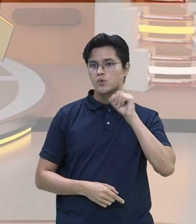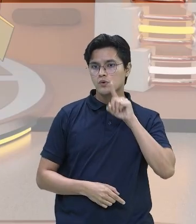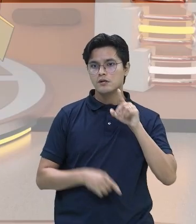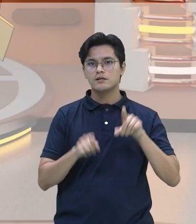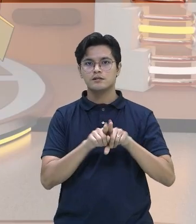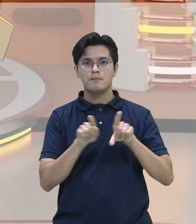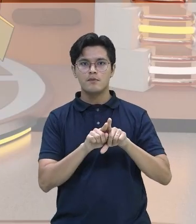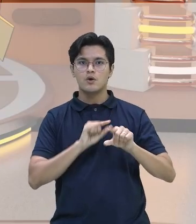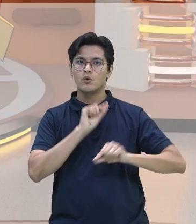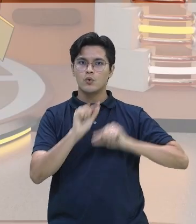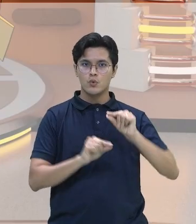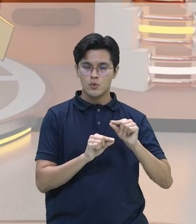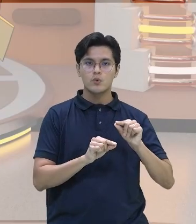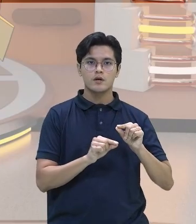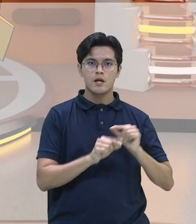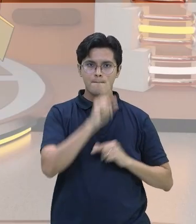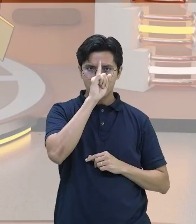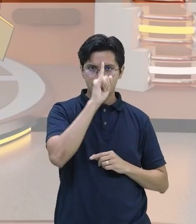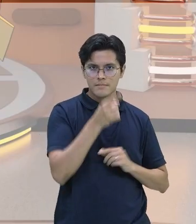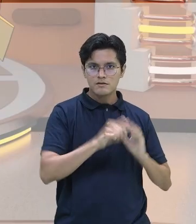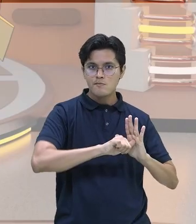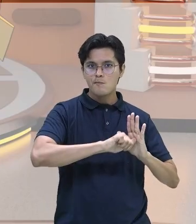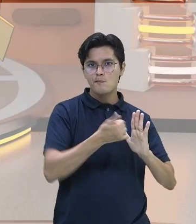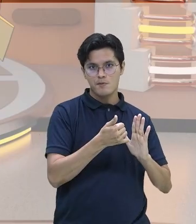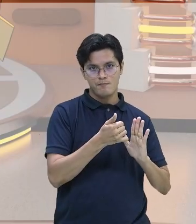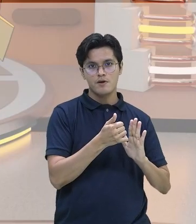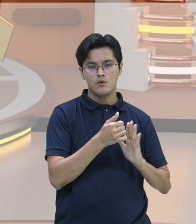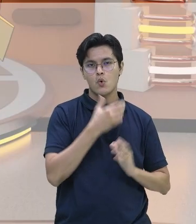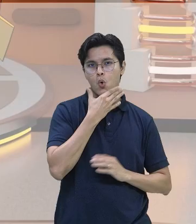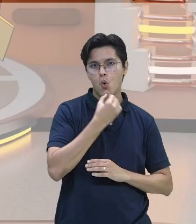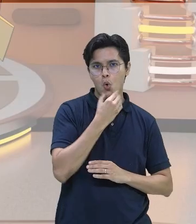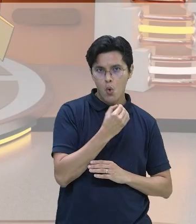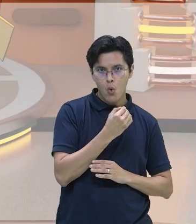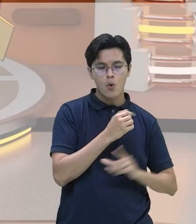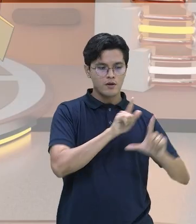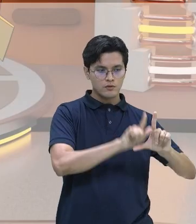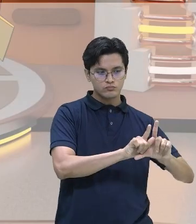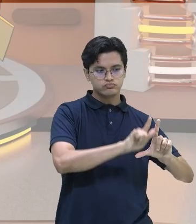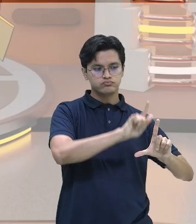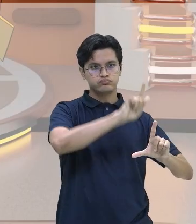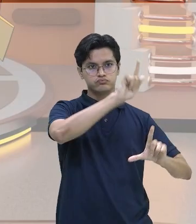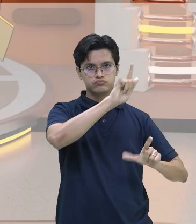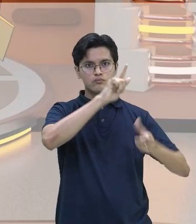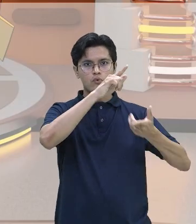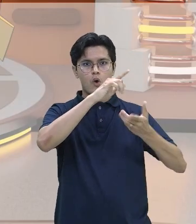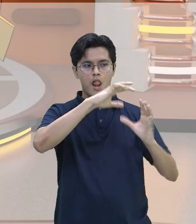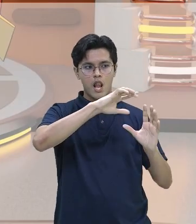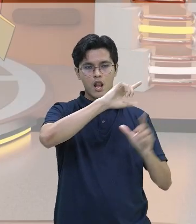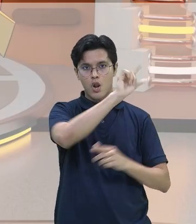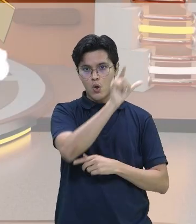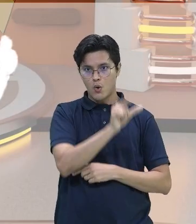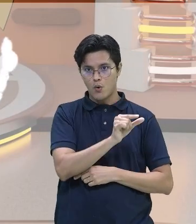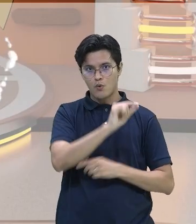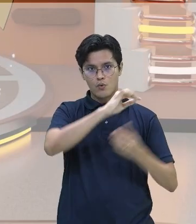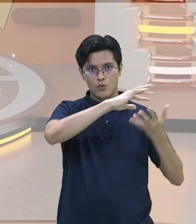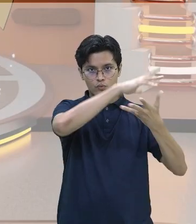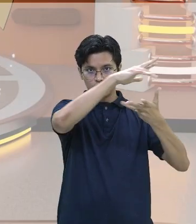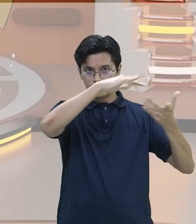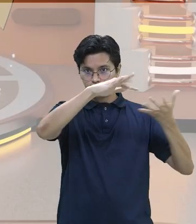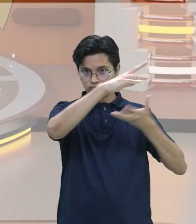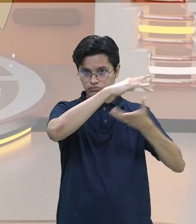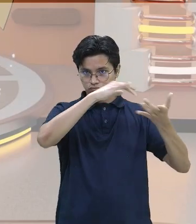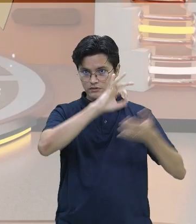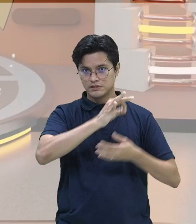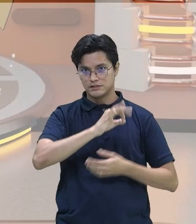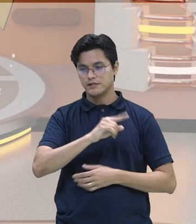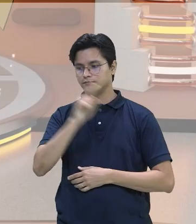primeiro americano no espaço na missão da Freedom 7. Bem, dando continuidade, em 59, a